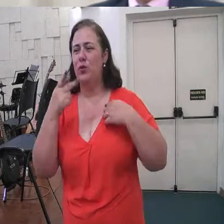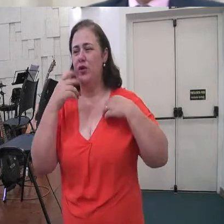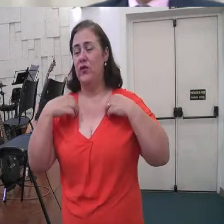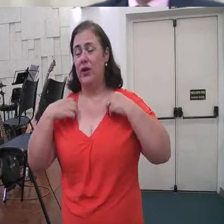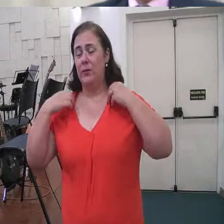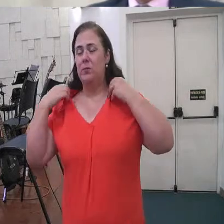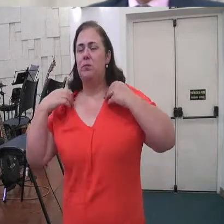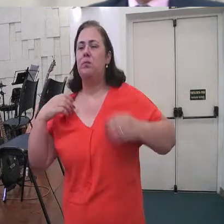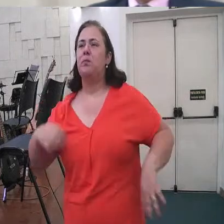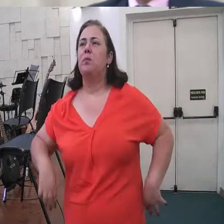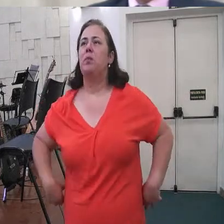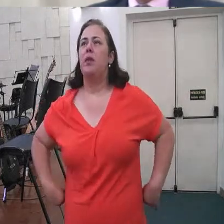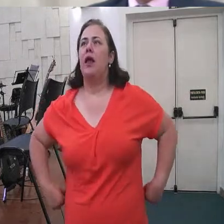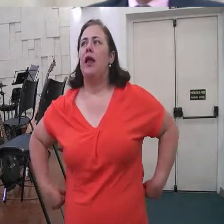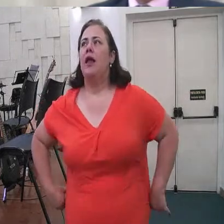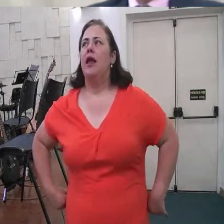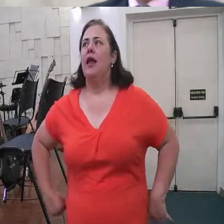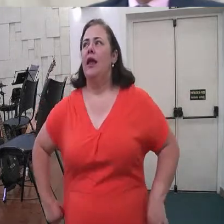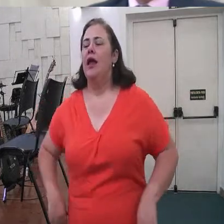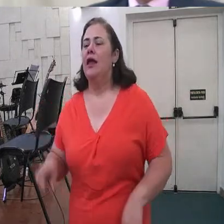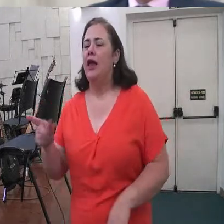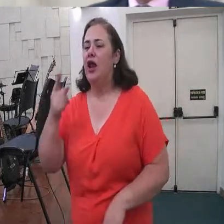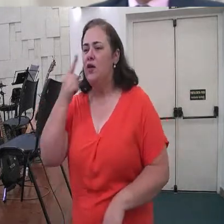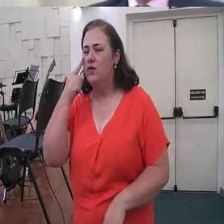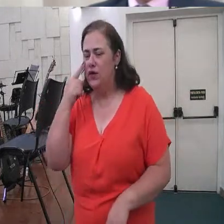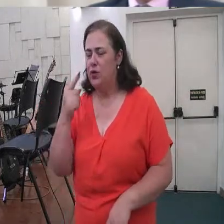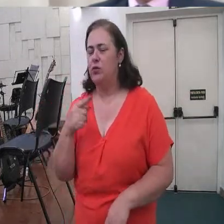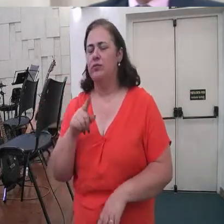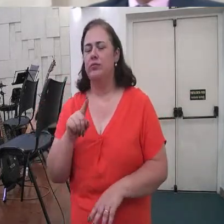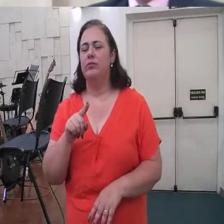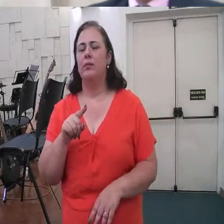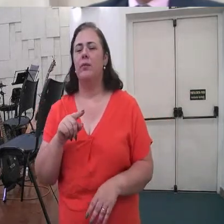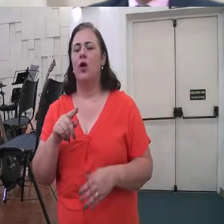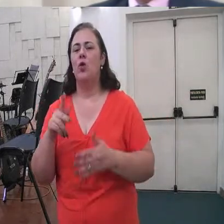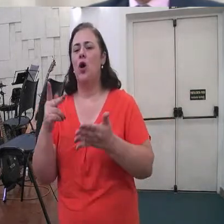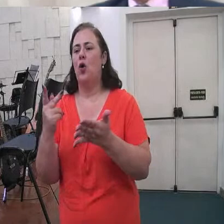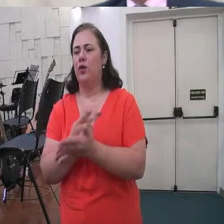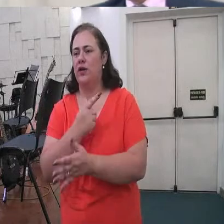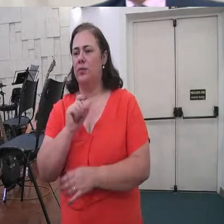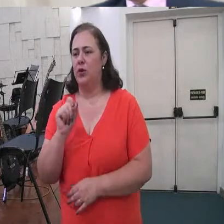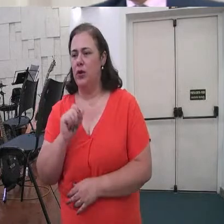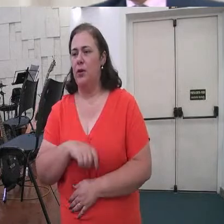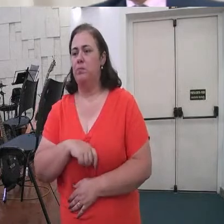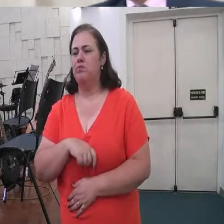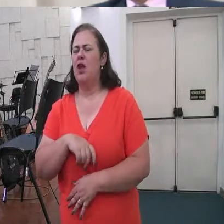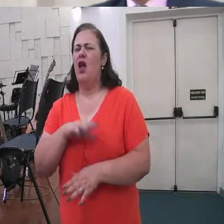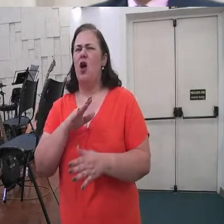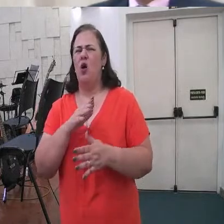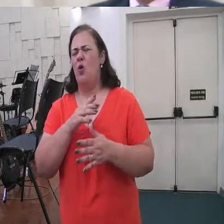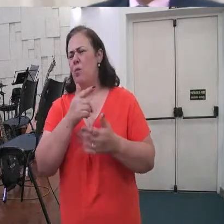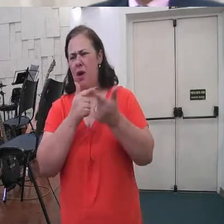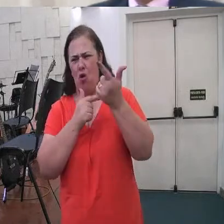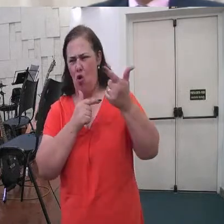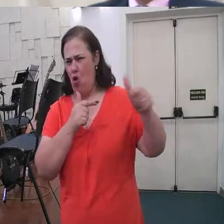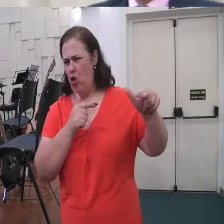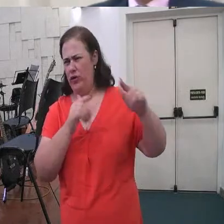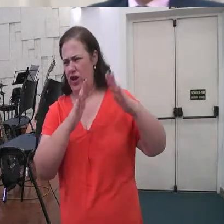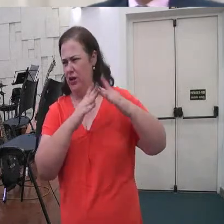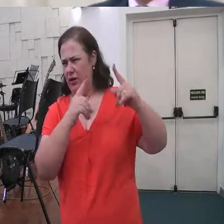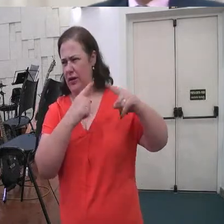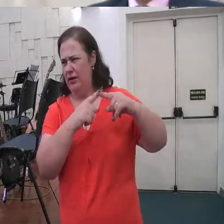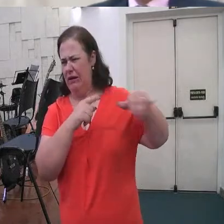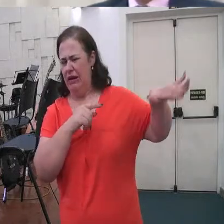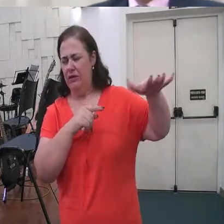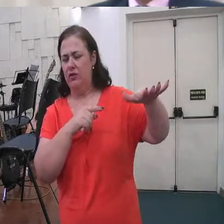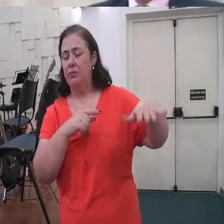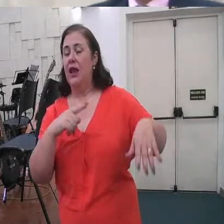assim, meu Deus, como pode ser isso, né? Uns obreiros de uma determinada igreja, com uma réplica